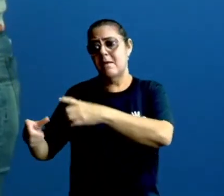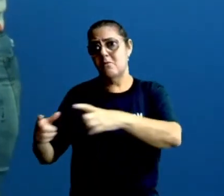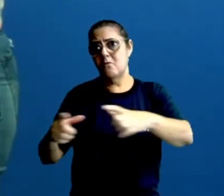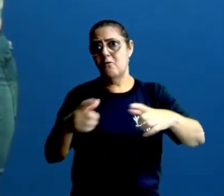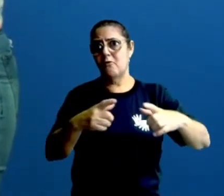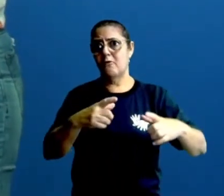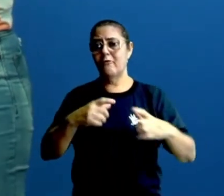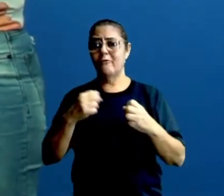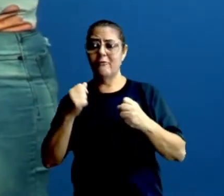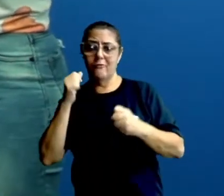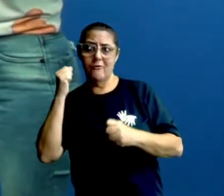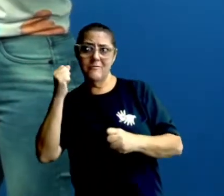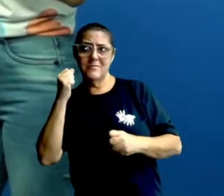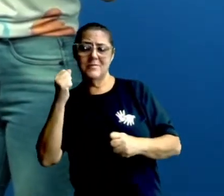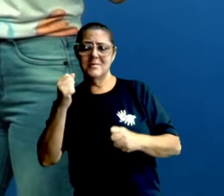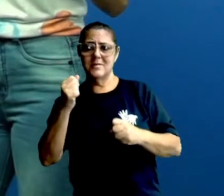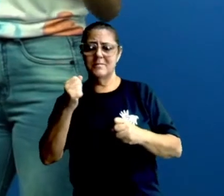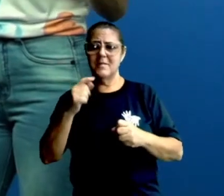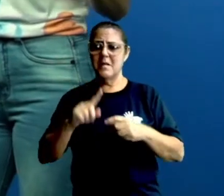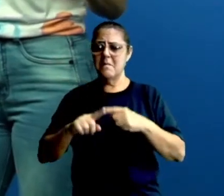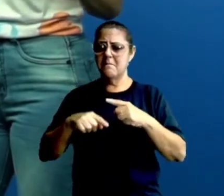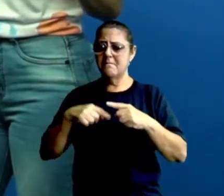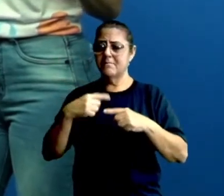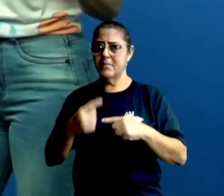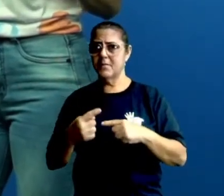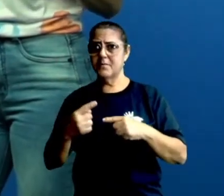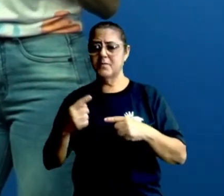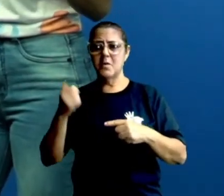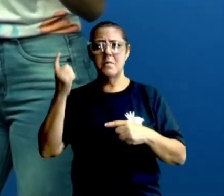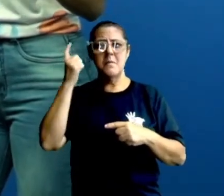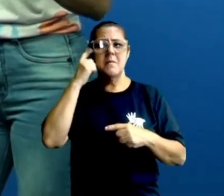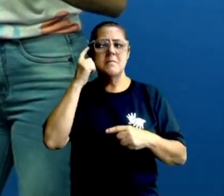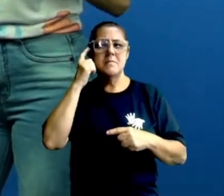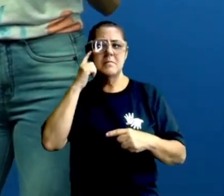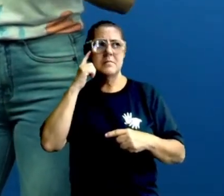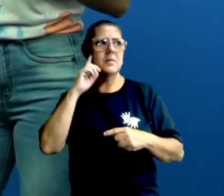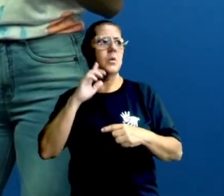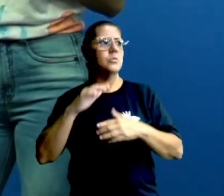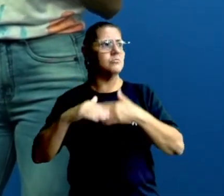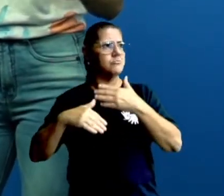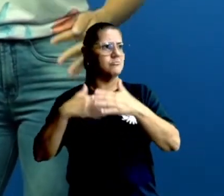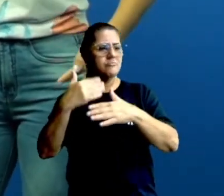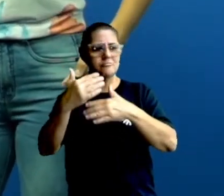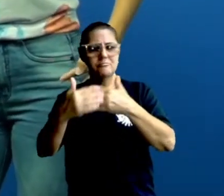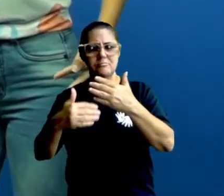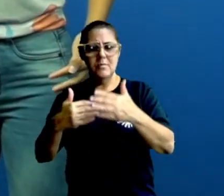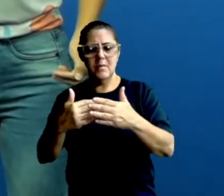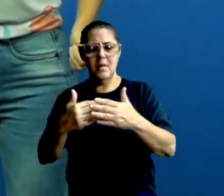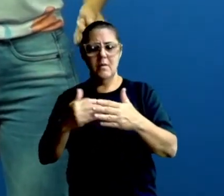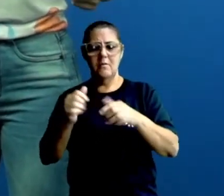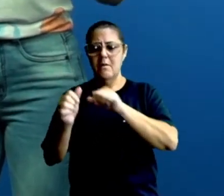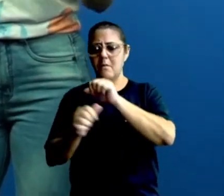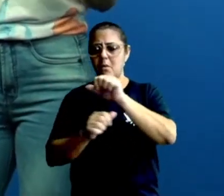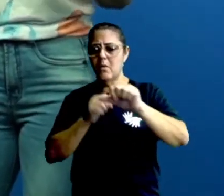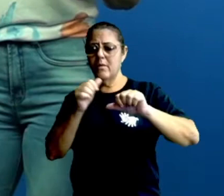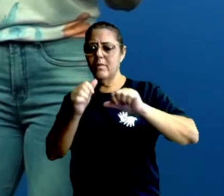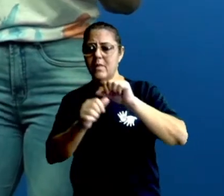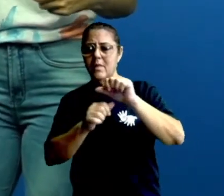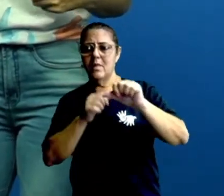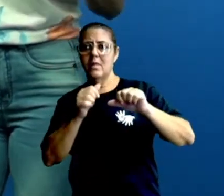vai ver por quê logo mais. Mas é só para vocês terem uma ideia que ao longo do tempo as coisas vão